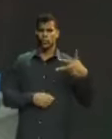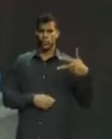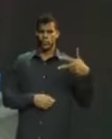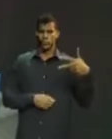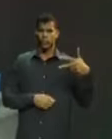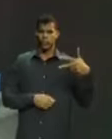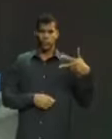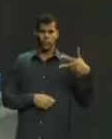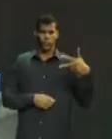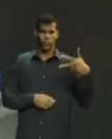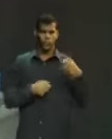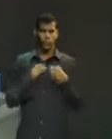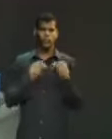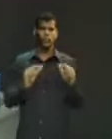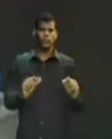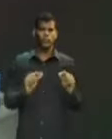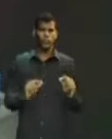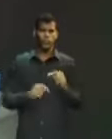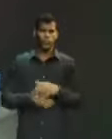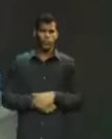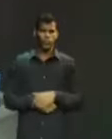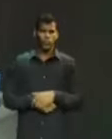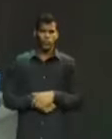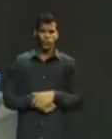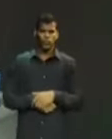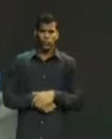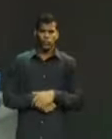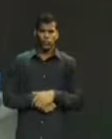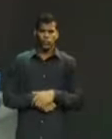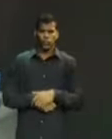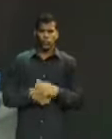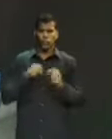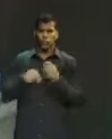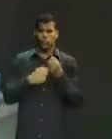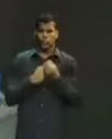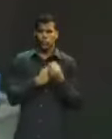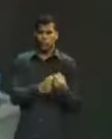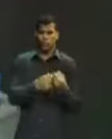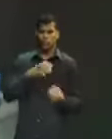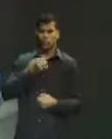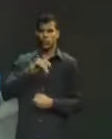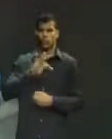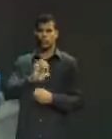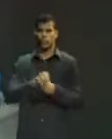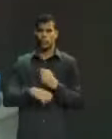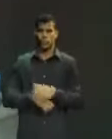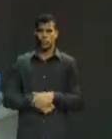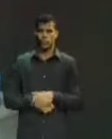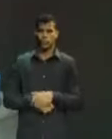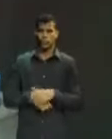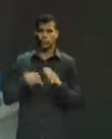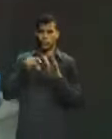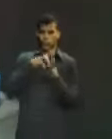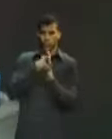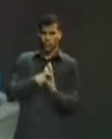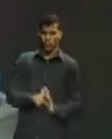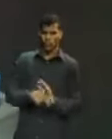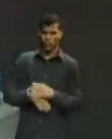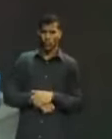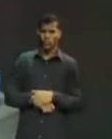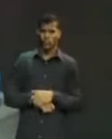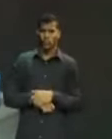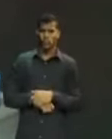sequencialmente, fizeram um grande apoio ao comitê para pesquisa,